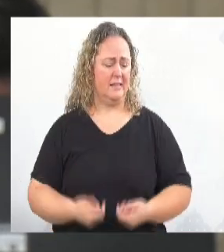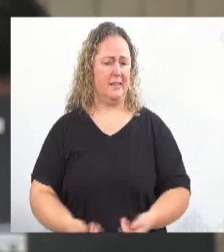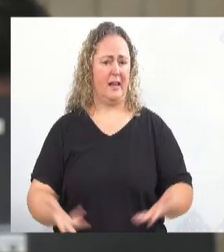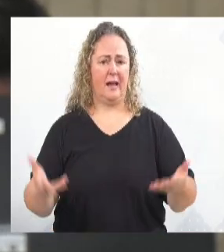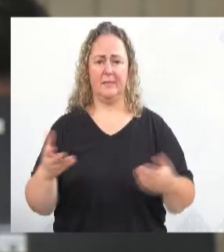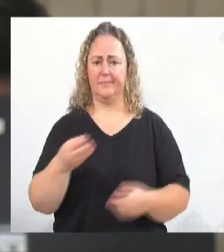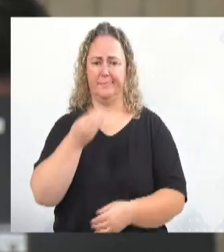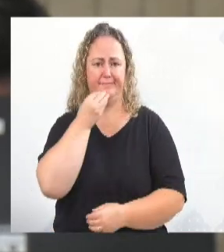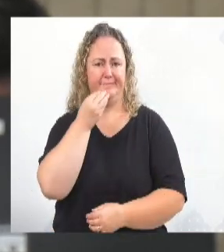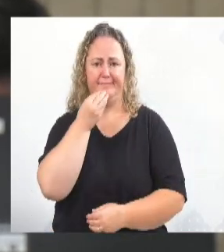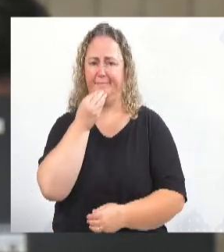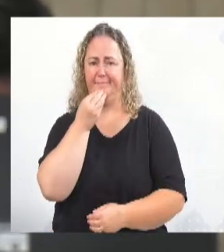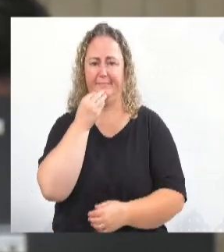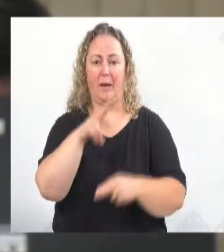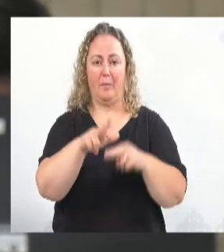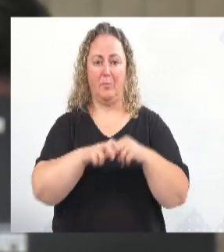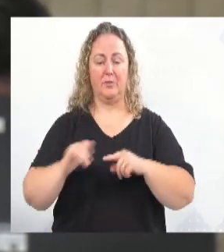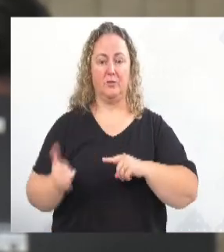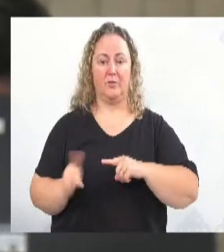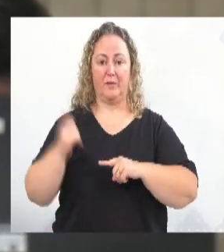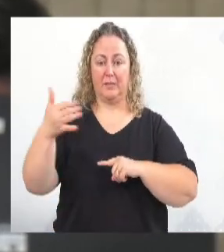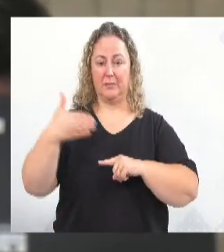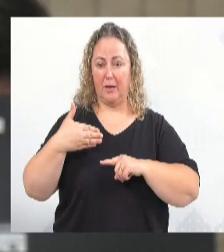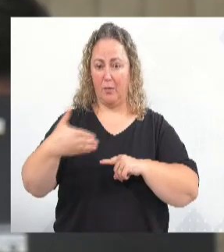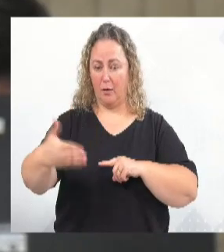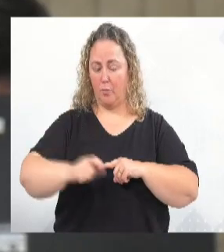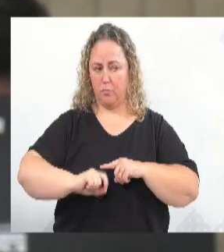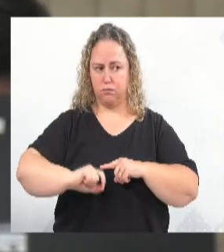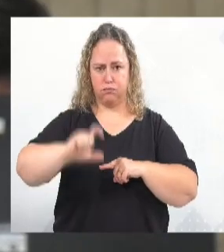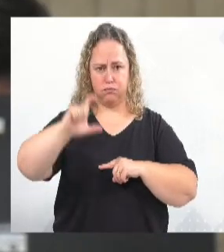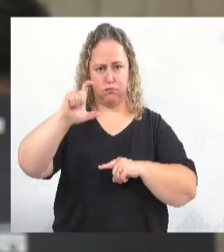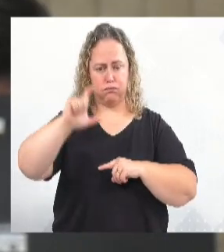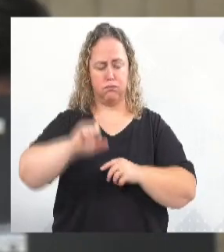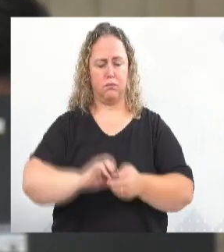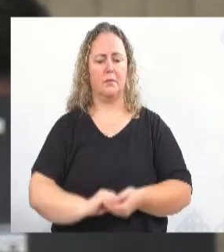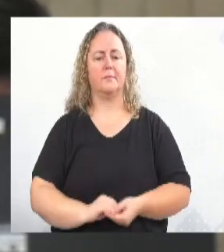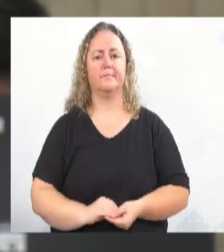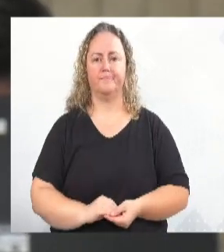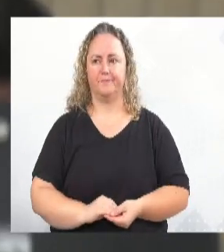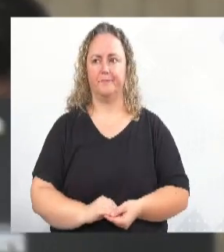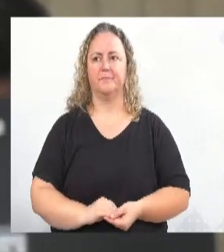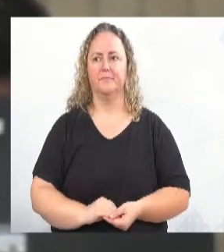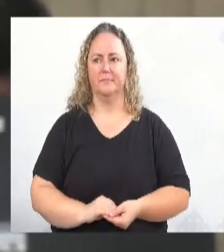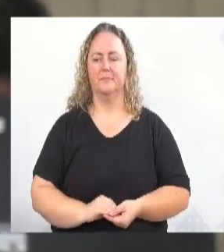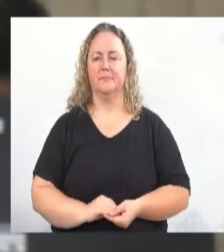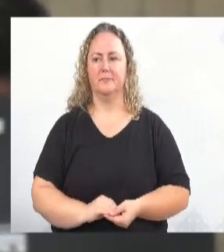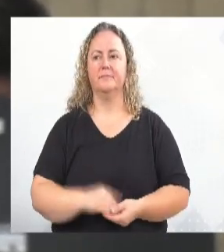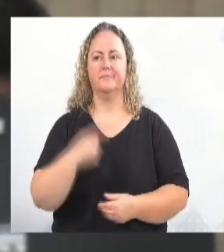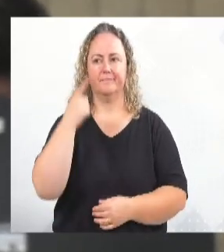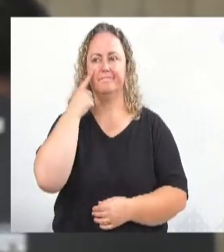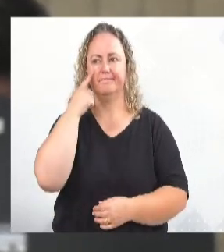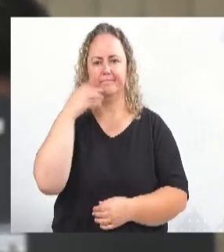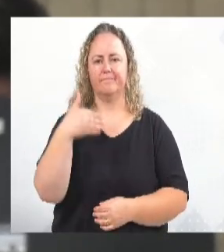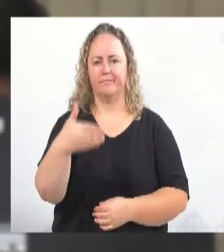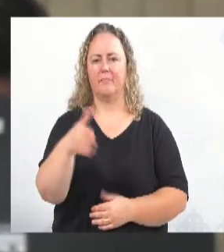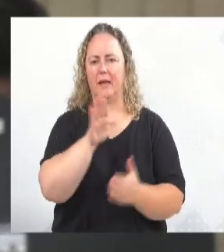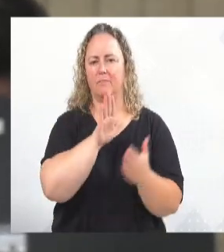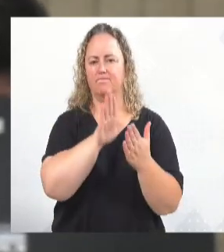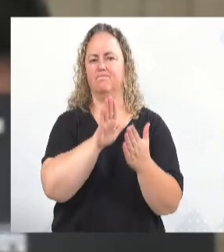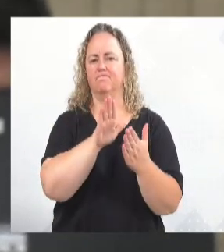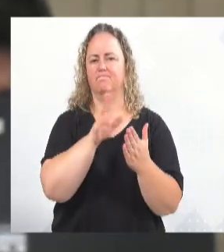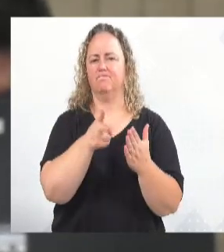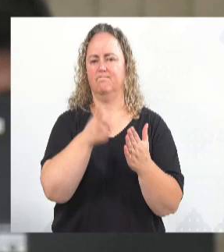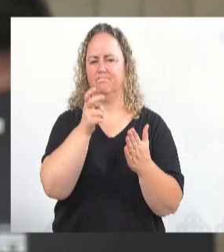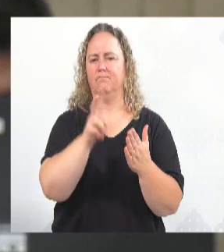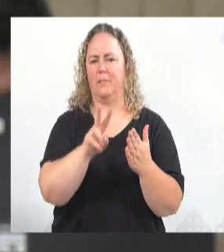teremos, obviamente, um impacto inflacionário lá na frente muito alto. Isso é questão de economia séria. E isso nós vamos enfrentar lá na frente. E não foi